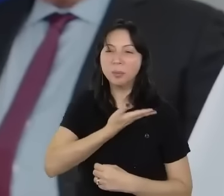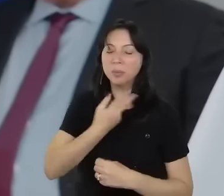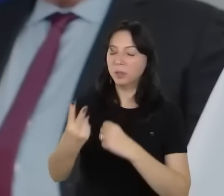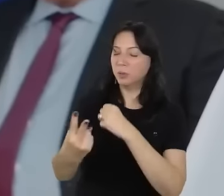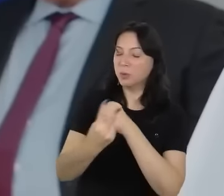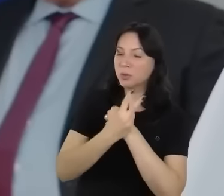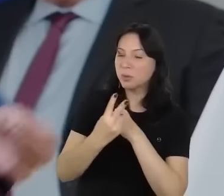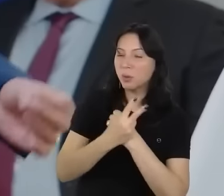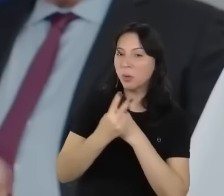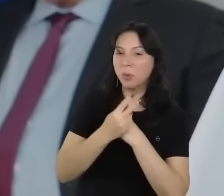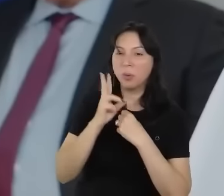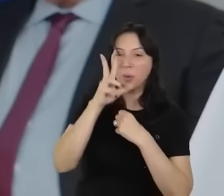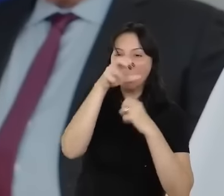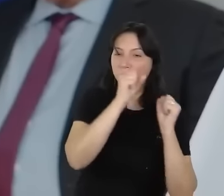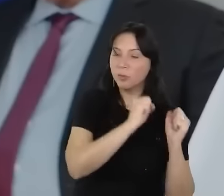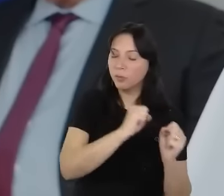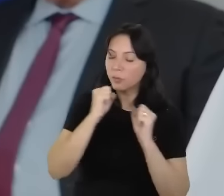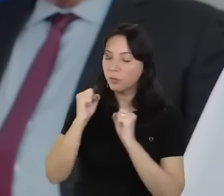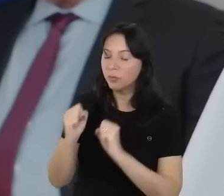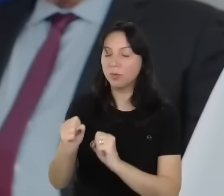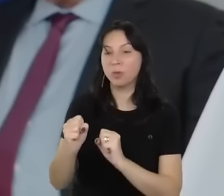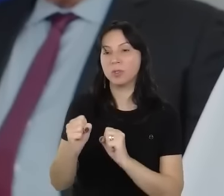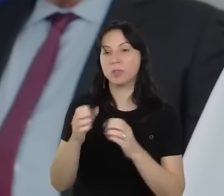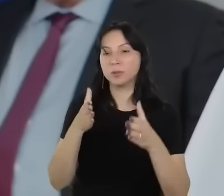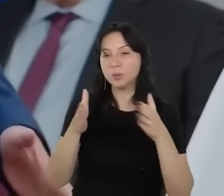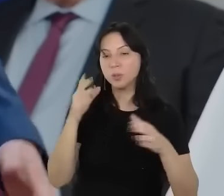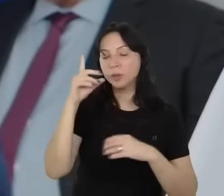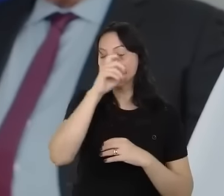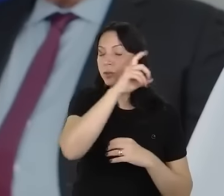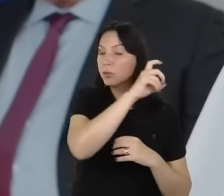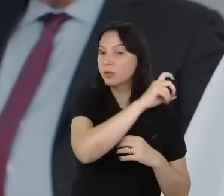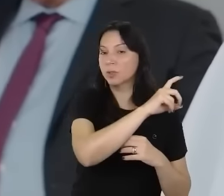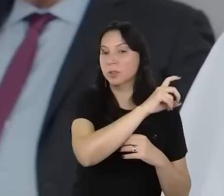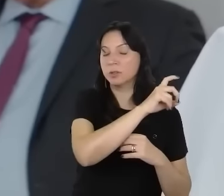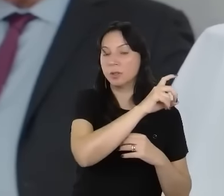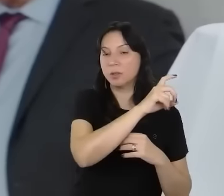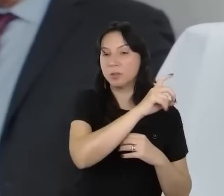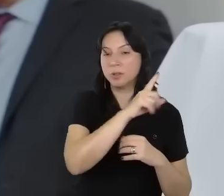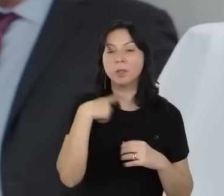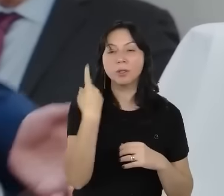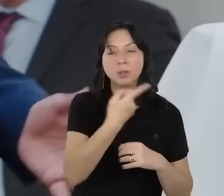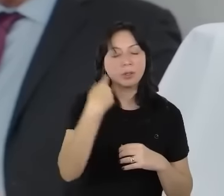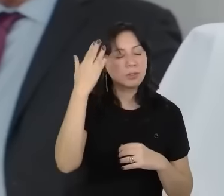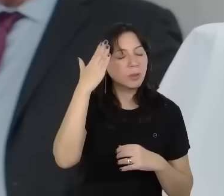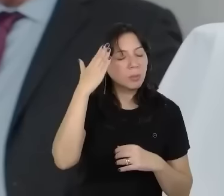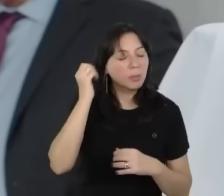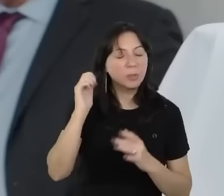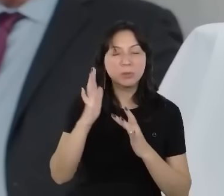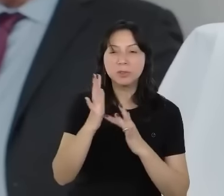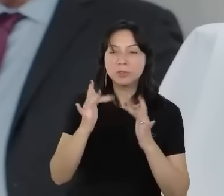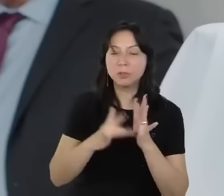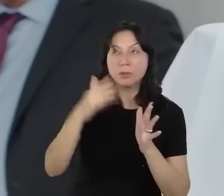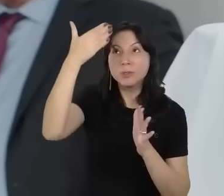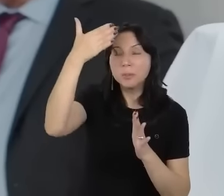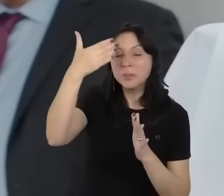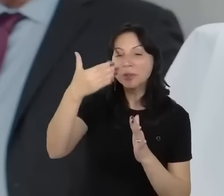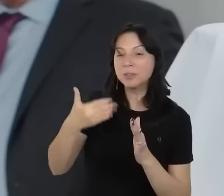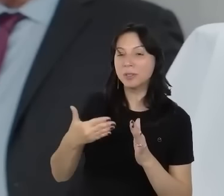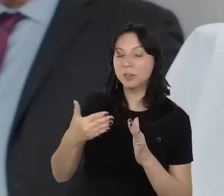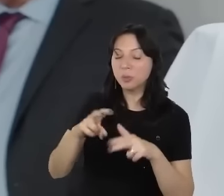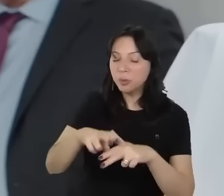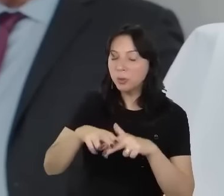Fortaleza no dia da angústia Ele está aqui e por isso você não precisa ter medo sou